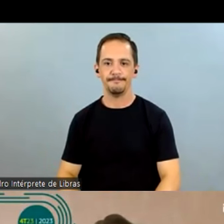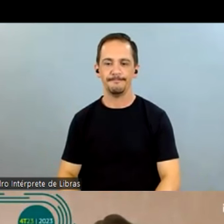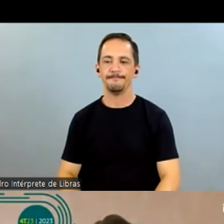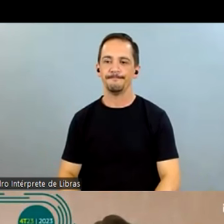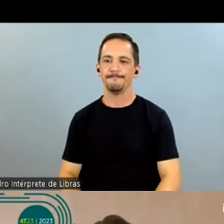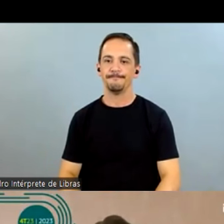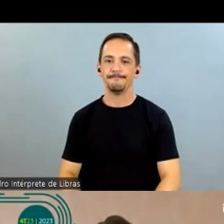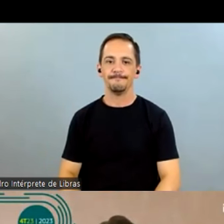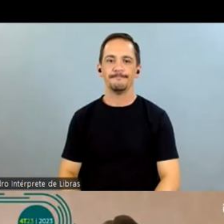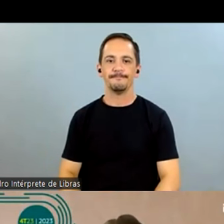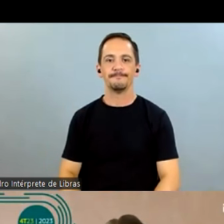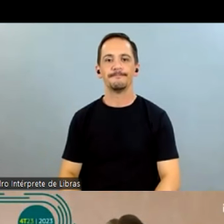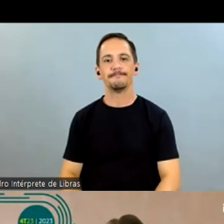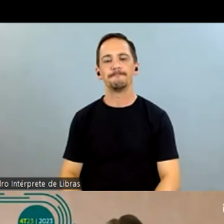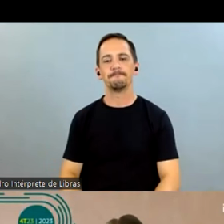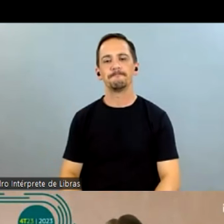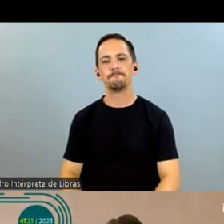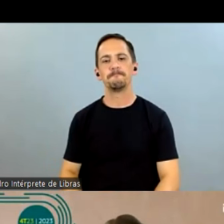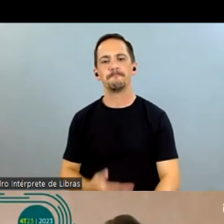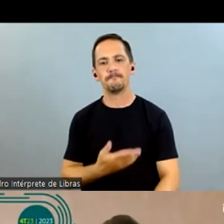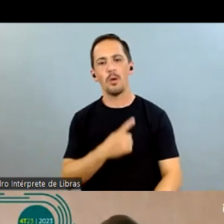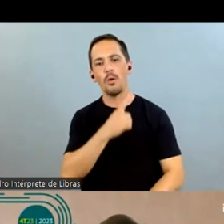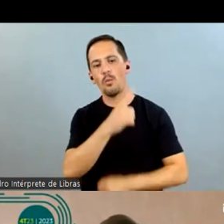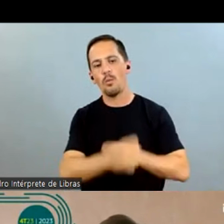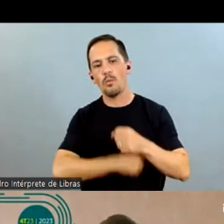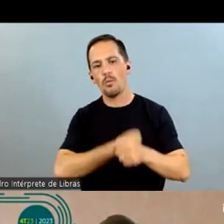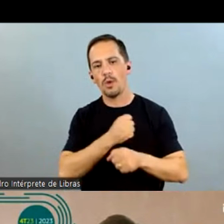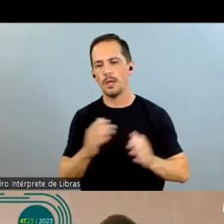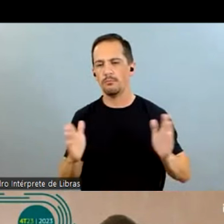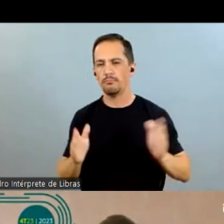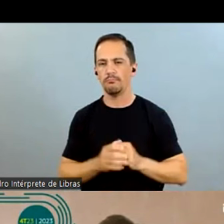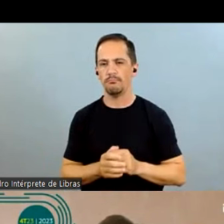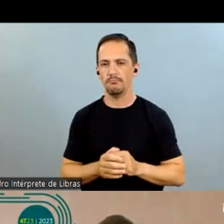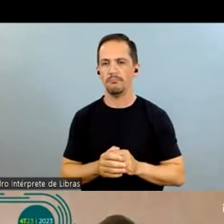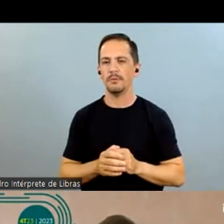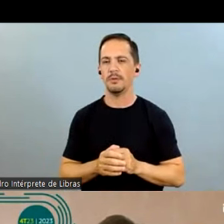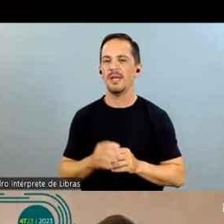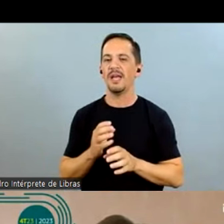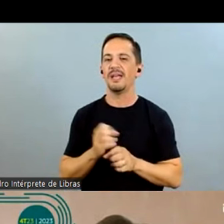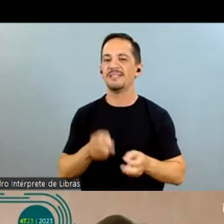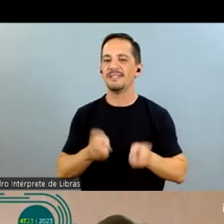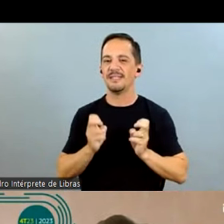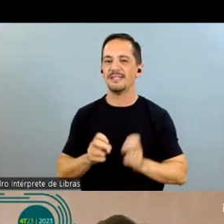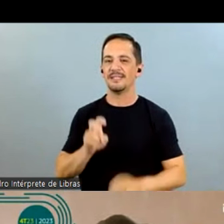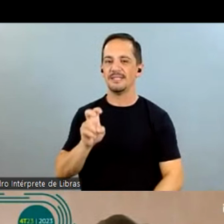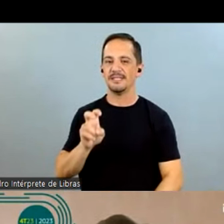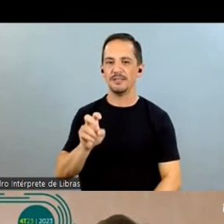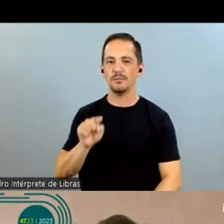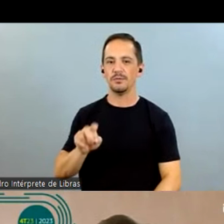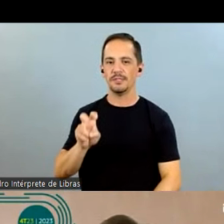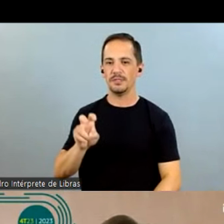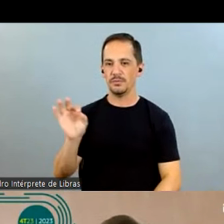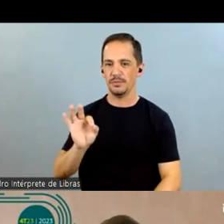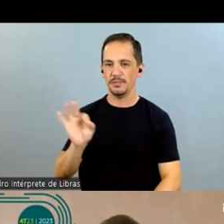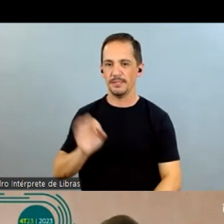eh aqui quando a gente olha no ano então a queda de receita de 55% o ibd caindo 8.8% com uma